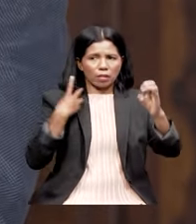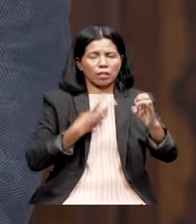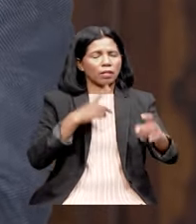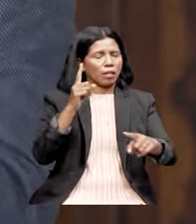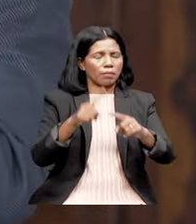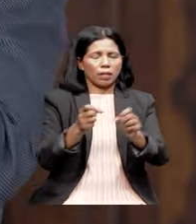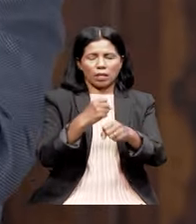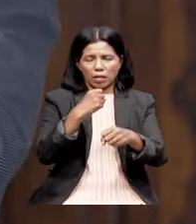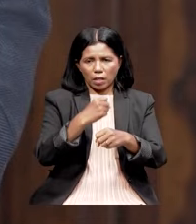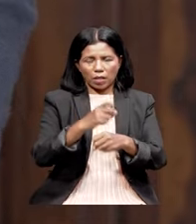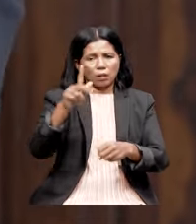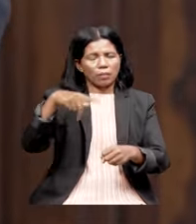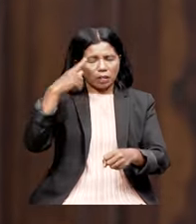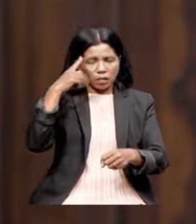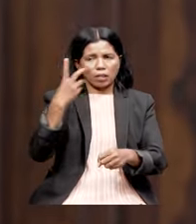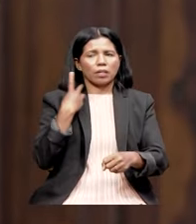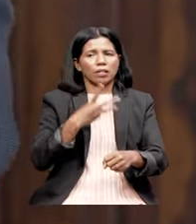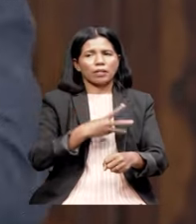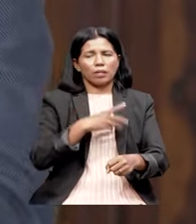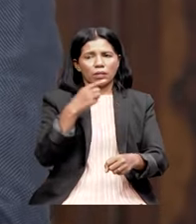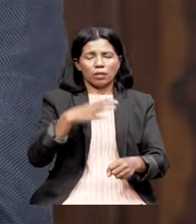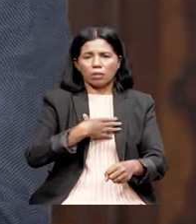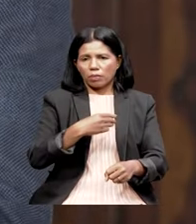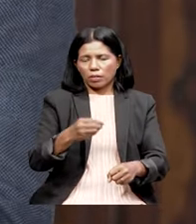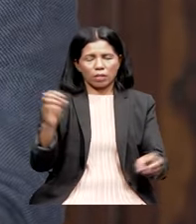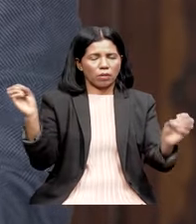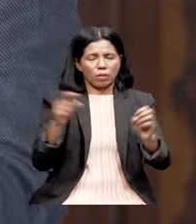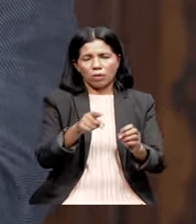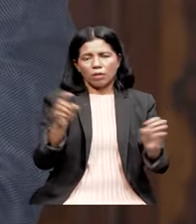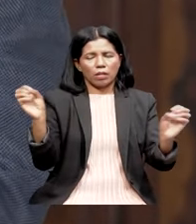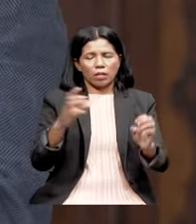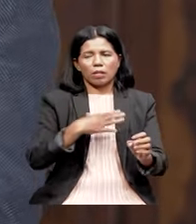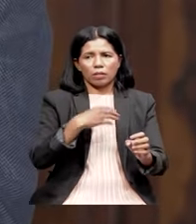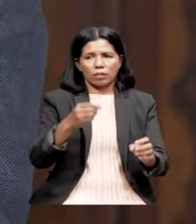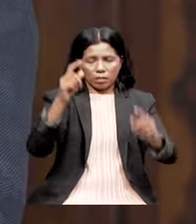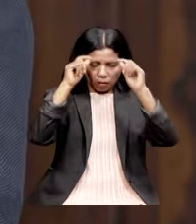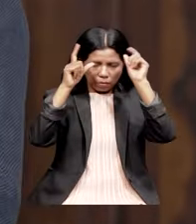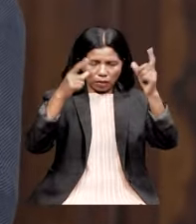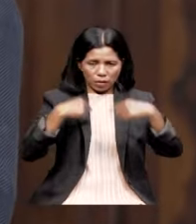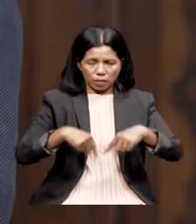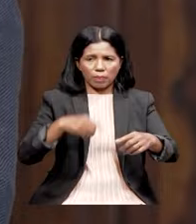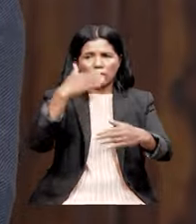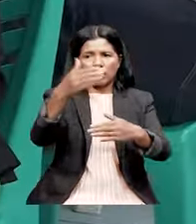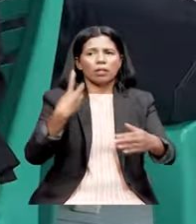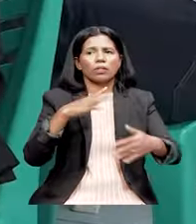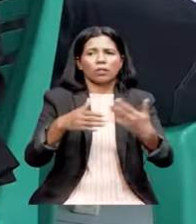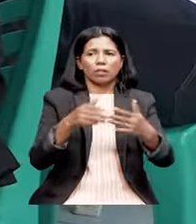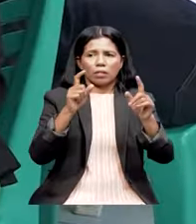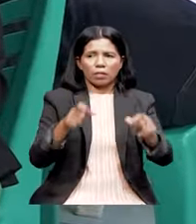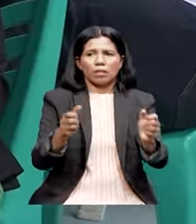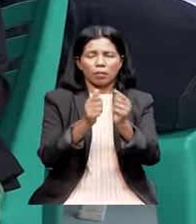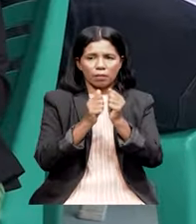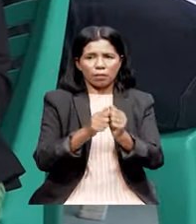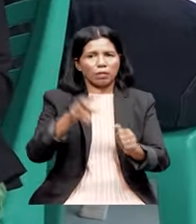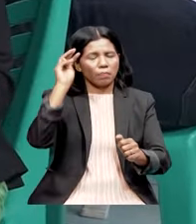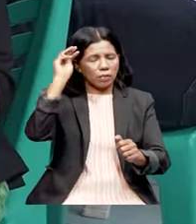politiza. Asuntos de educação e tal haver já agosto ou lagosta. Timor Leste a tuba hoje e tal todo tem hamoto salta o